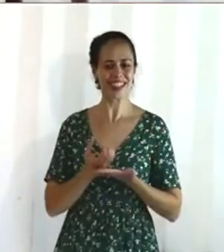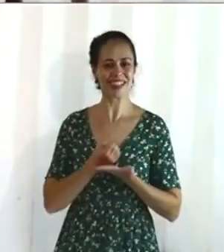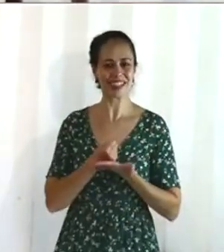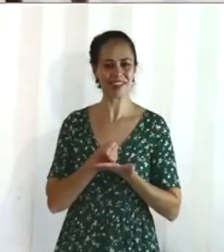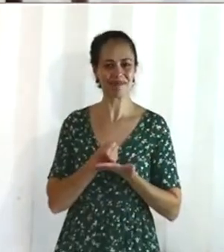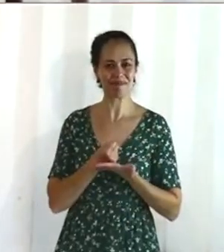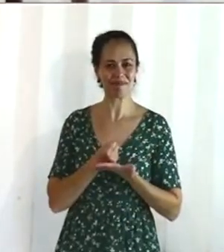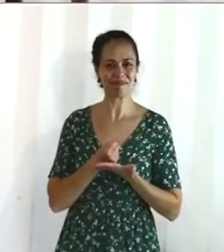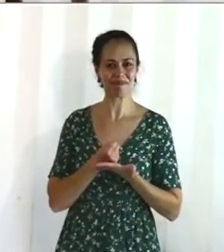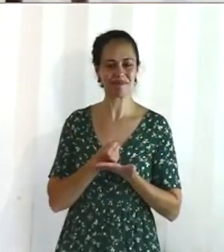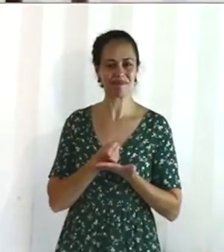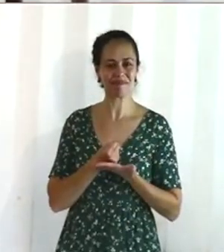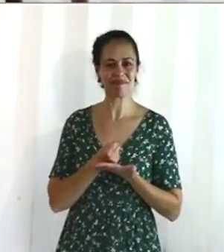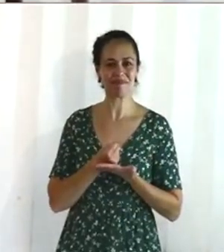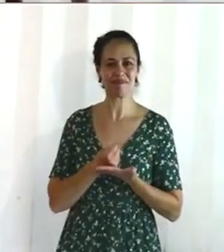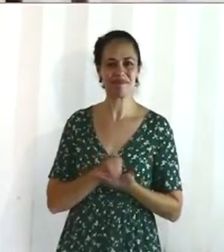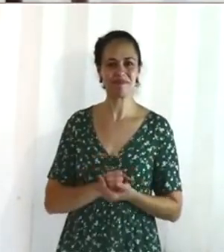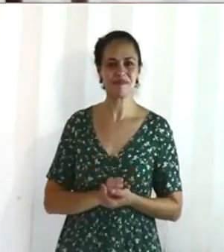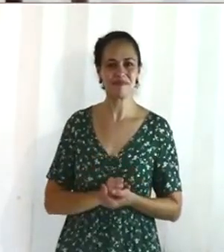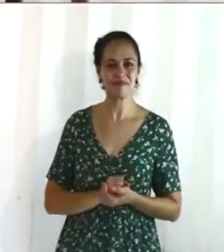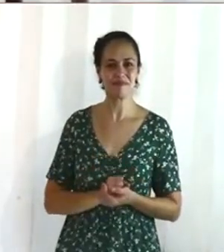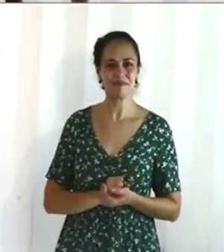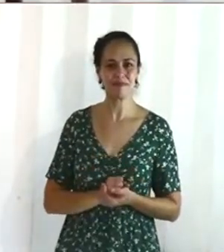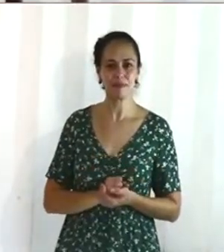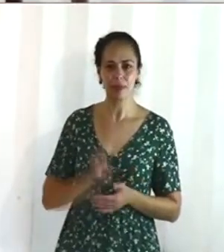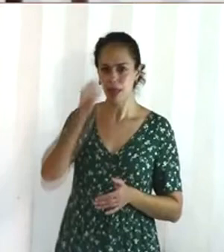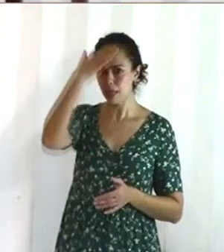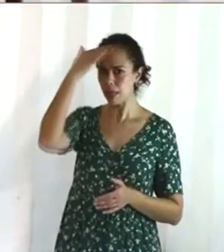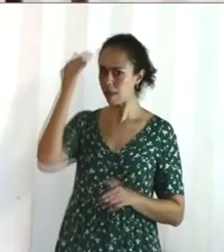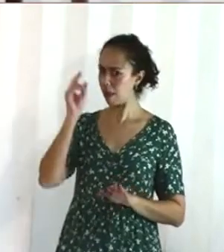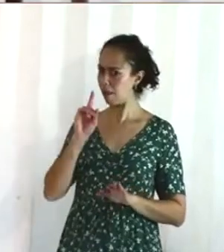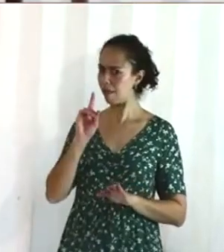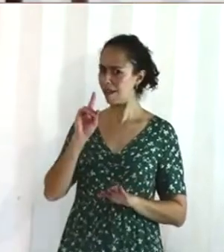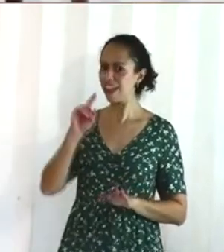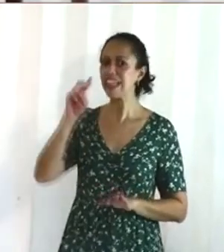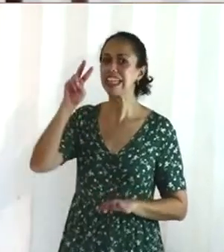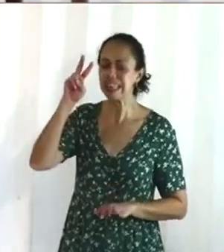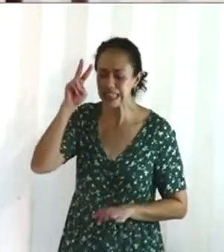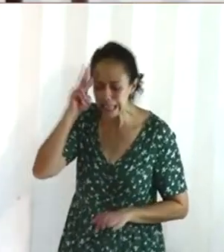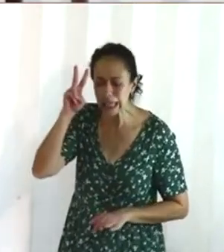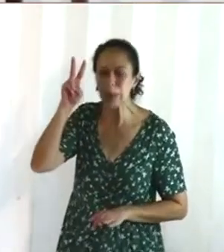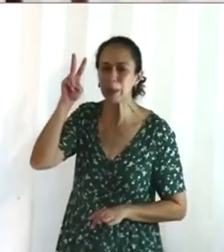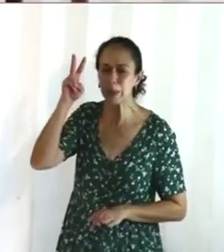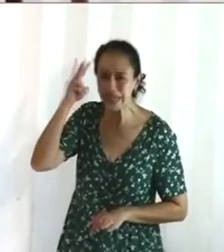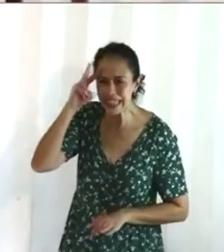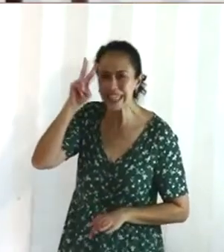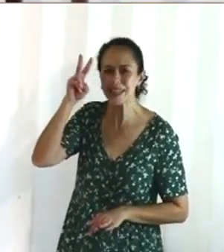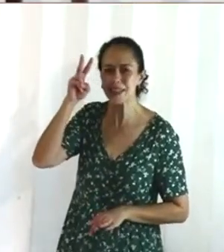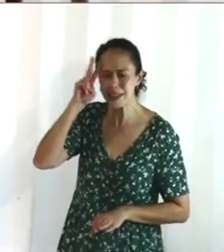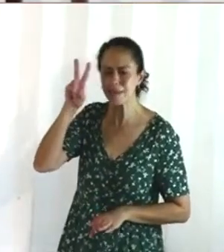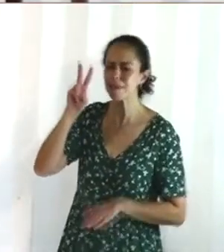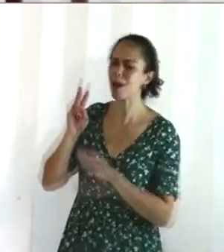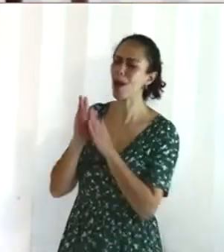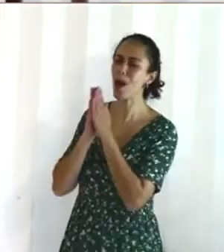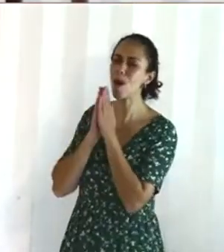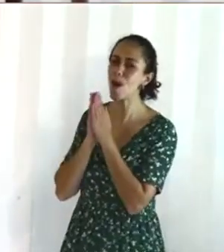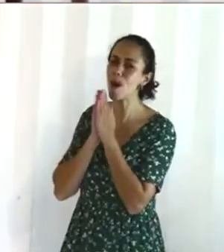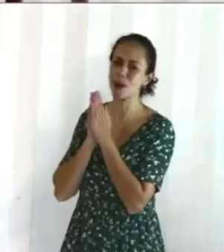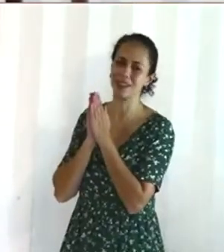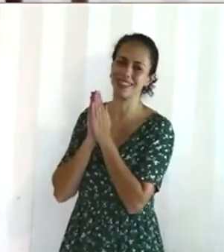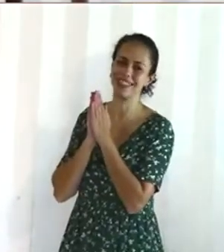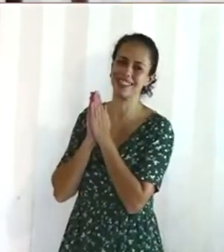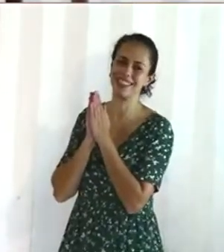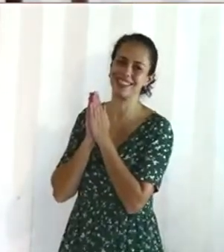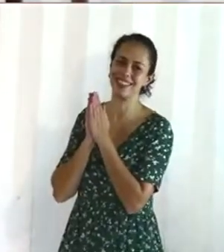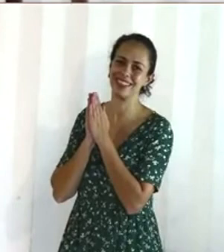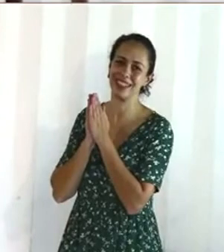coração. Não esqueça de buscá-lo constantemente para anunciar a